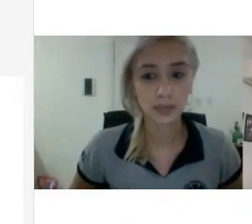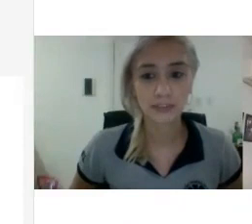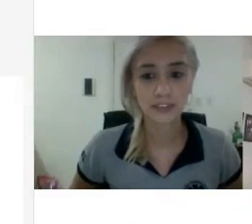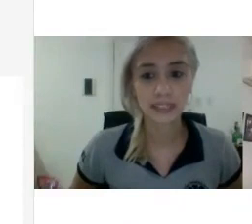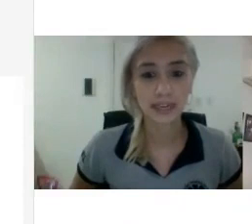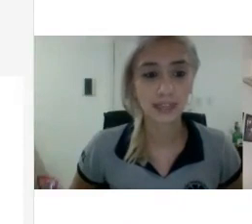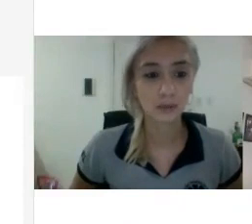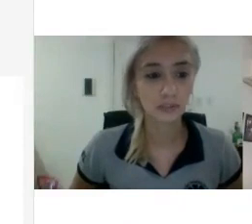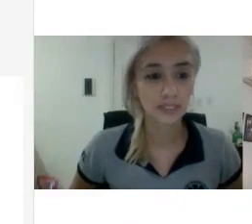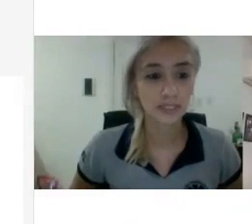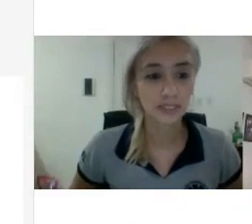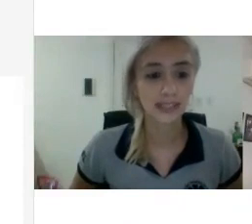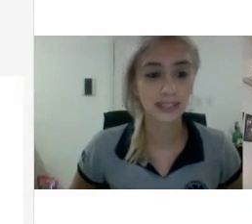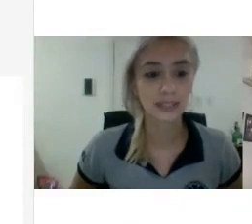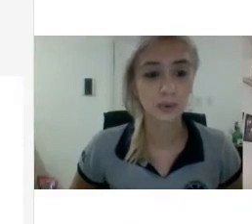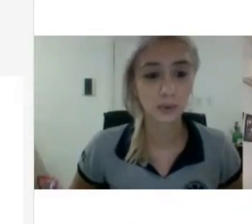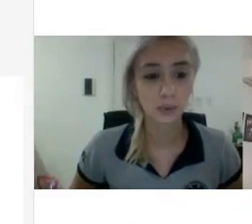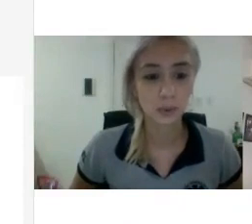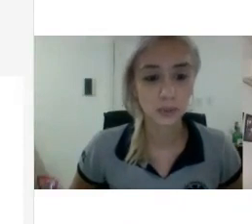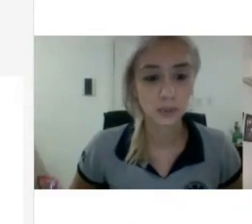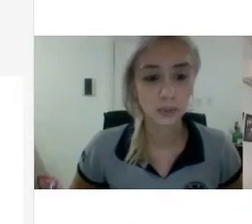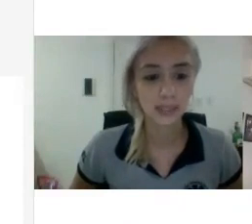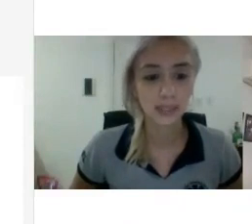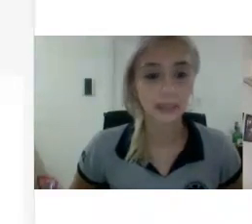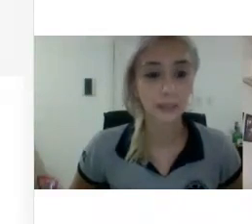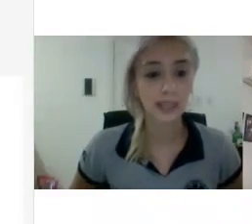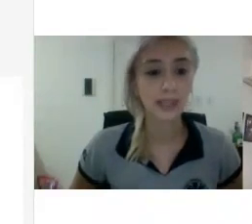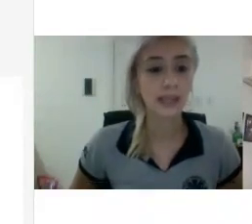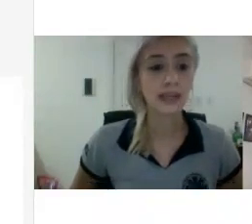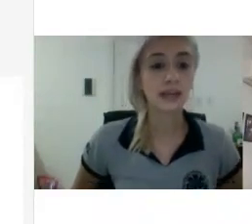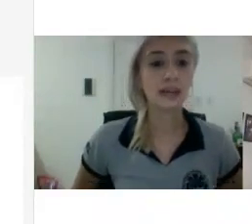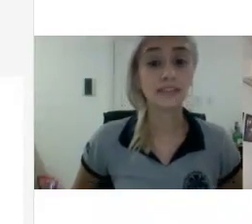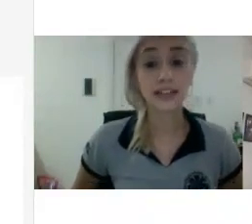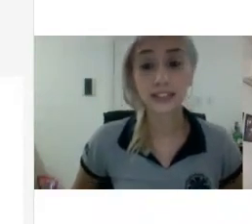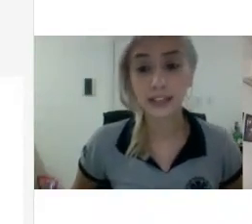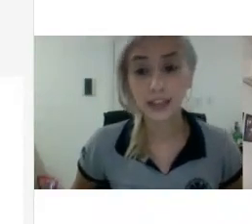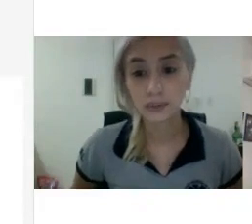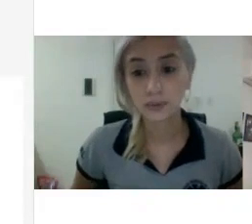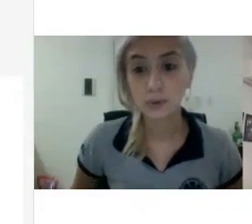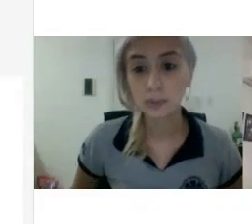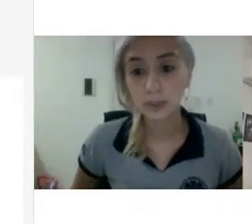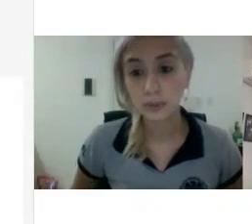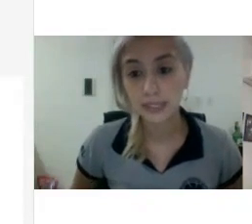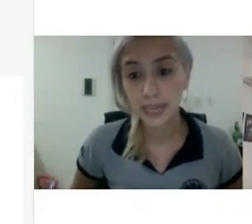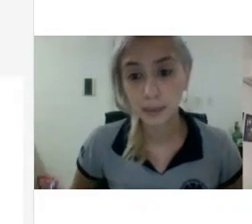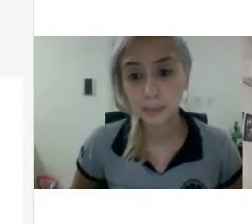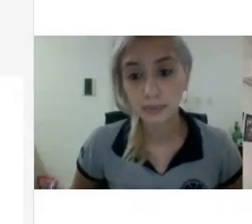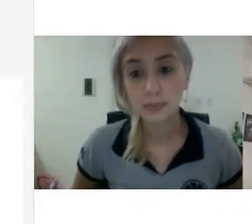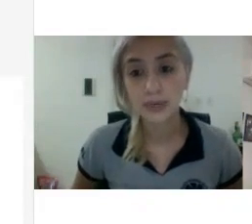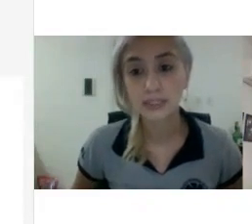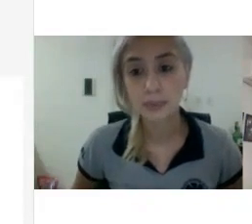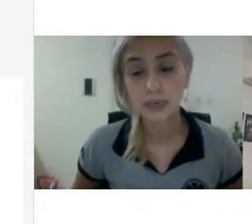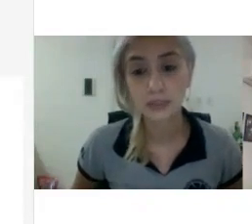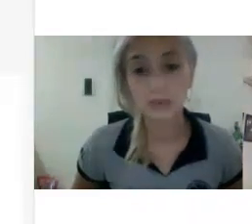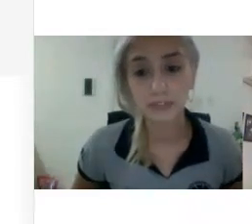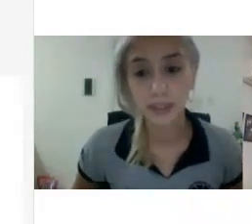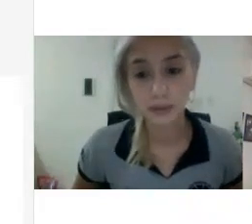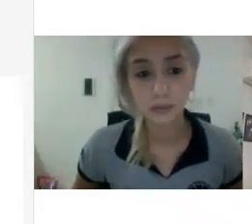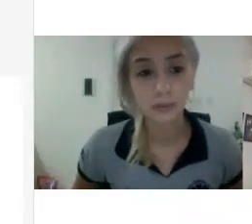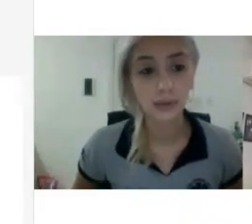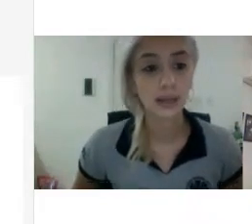mais uma vez, a cada um de vocês que ainda estão conosco, tá bem? Vai ser criado um grupo de WhatsApp dos participantes